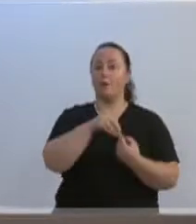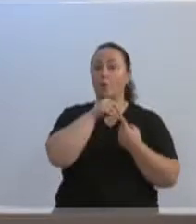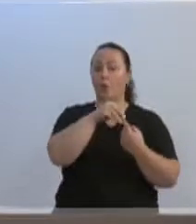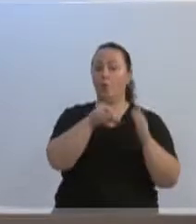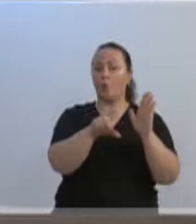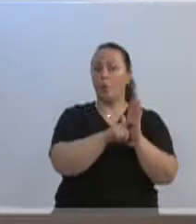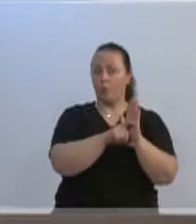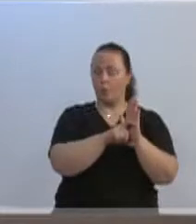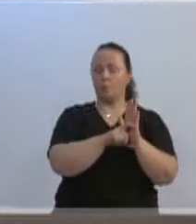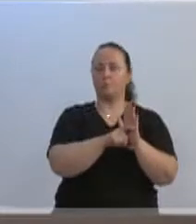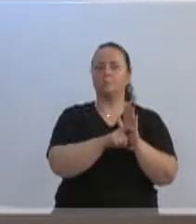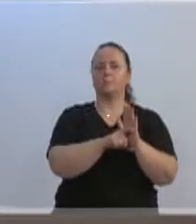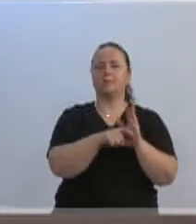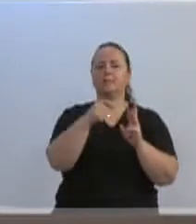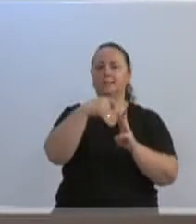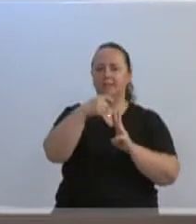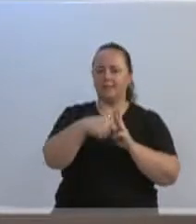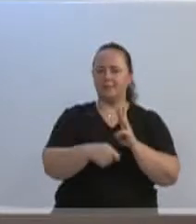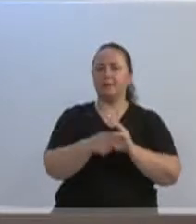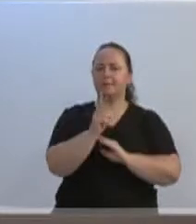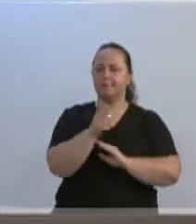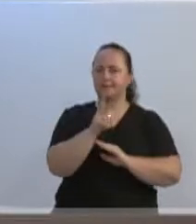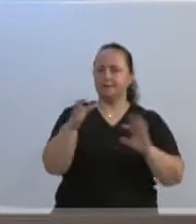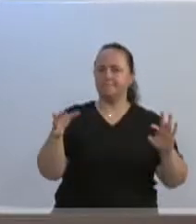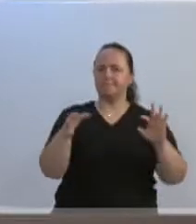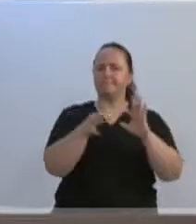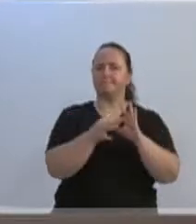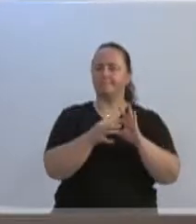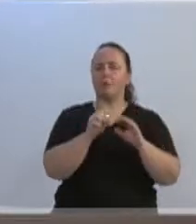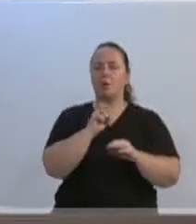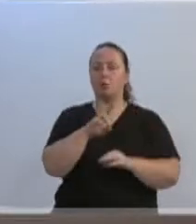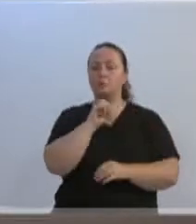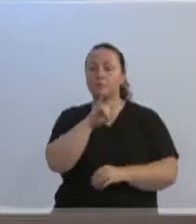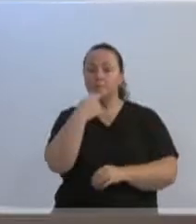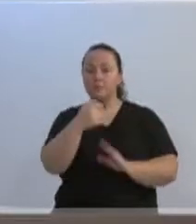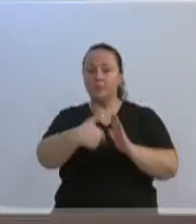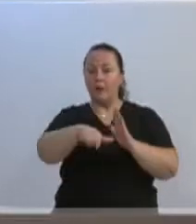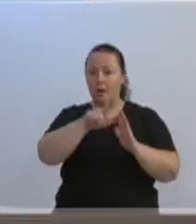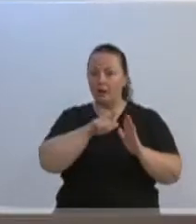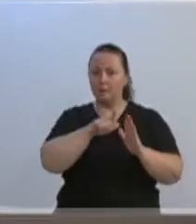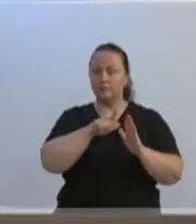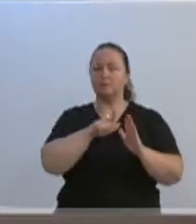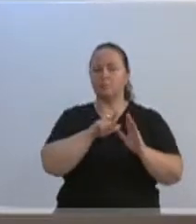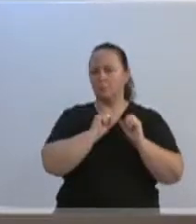período de três meses ou extraordinariamente na medida da necessidade